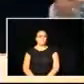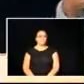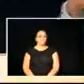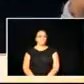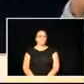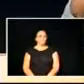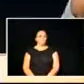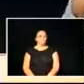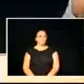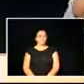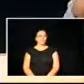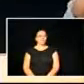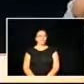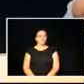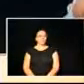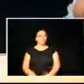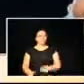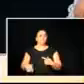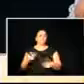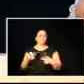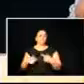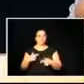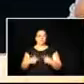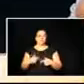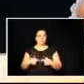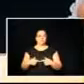Mas, politicamente, nós temos que